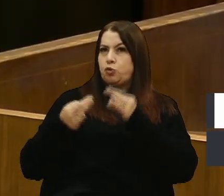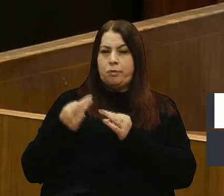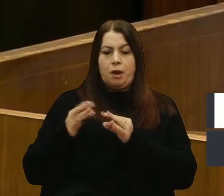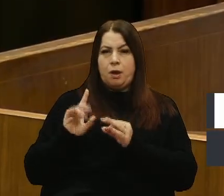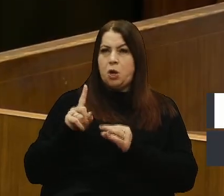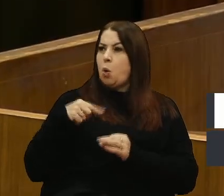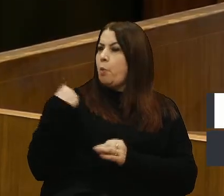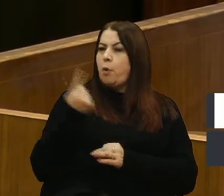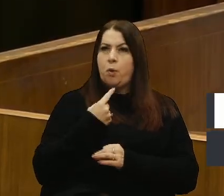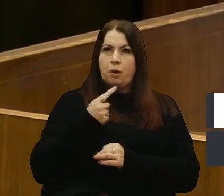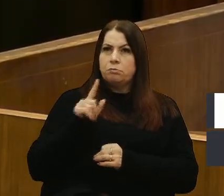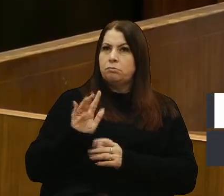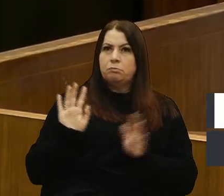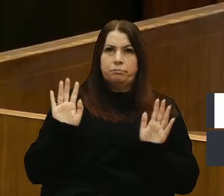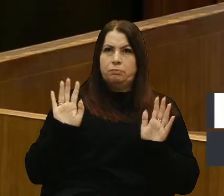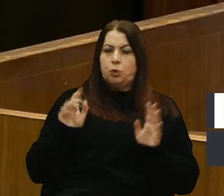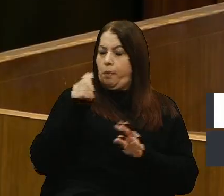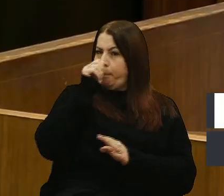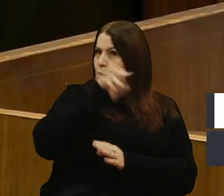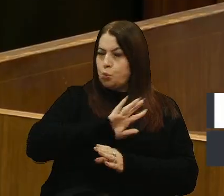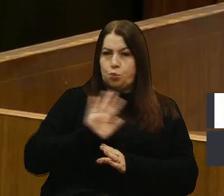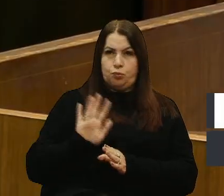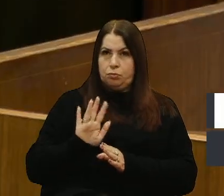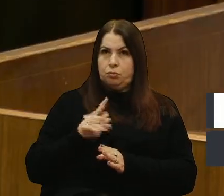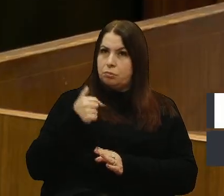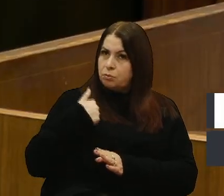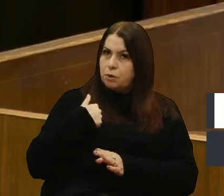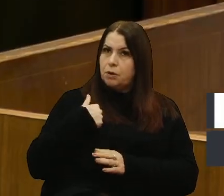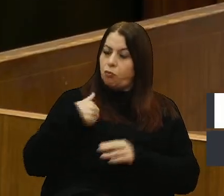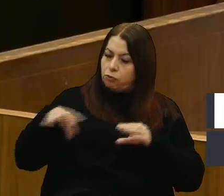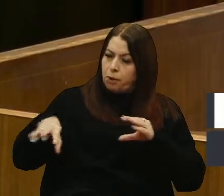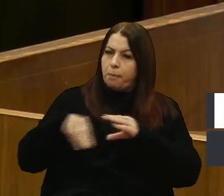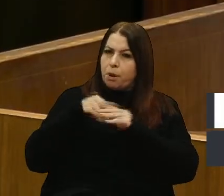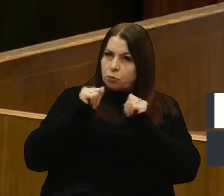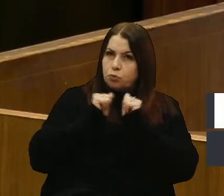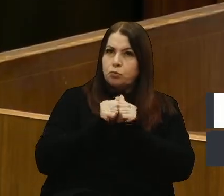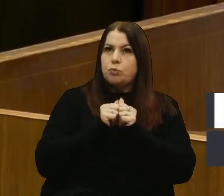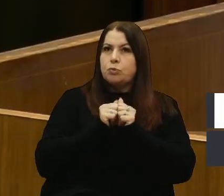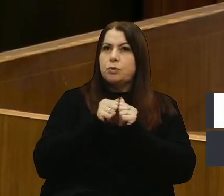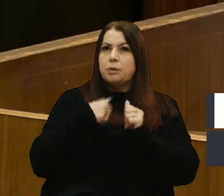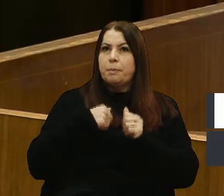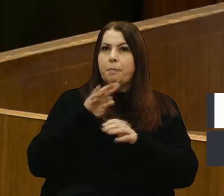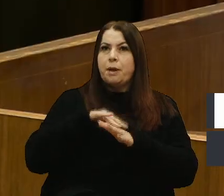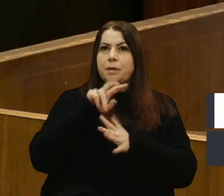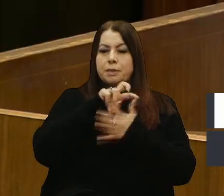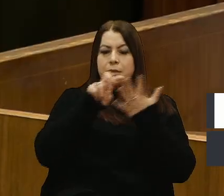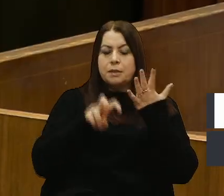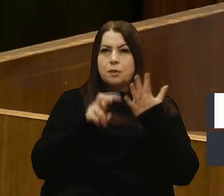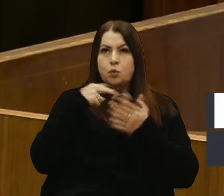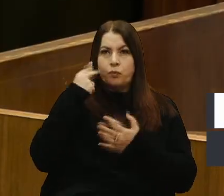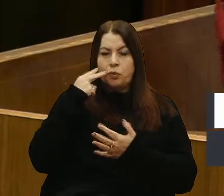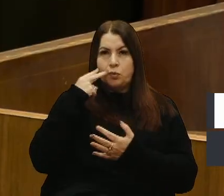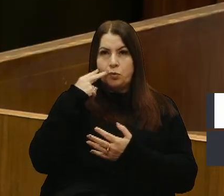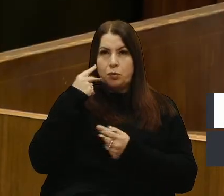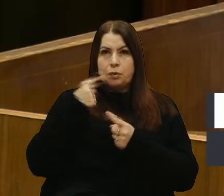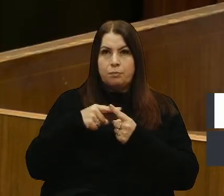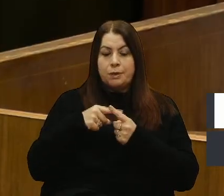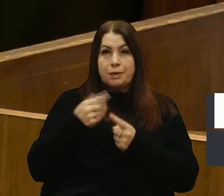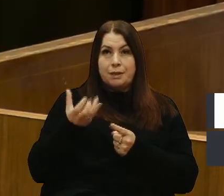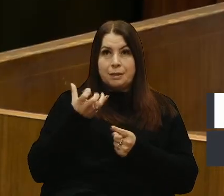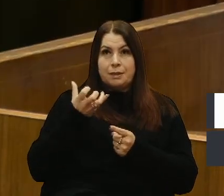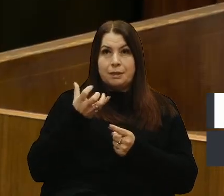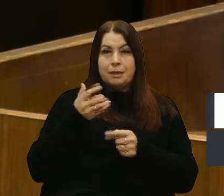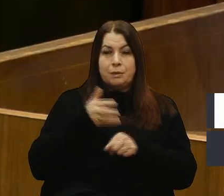não é nós, acho isso assim um absurdo. Eu faço parte, eu e mais 5 vereadores, porque foram os que